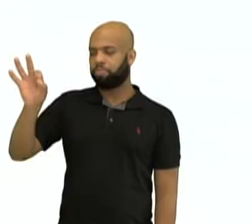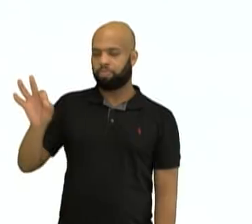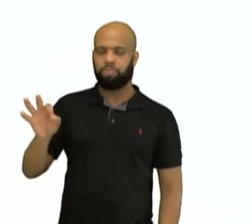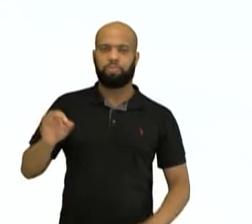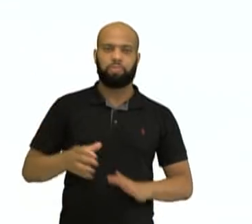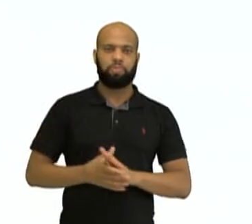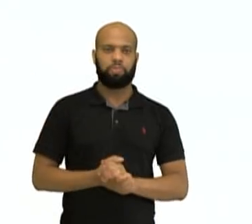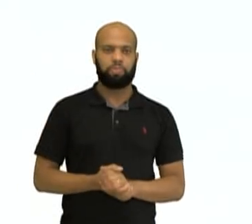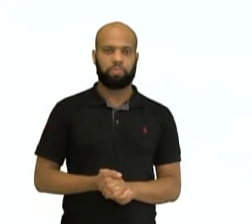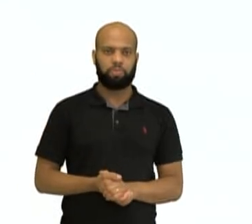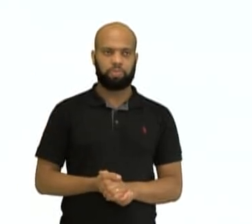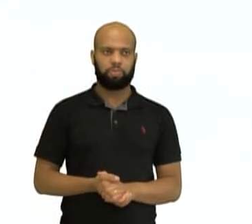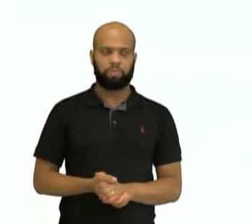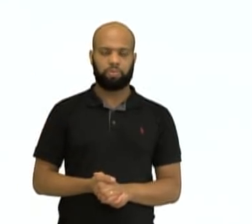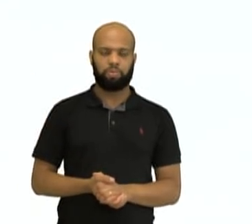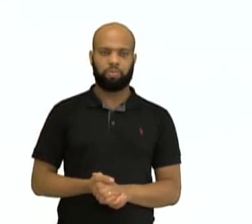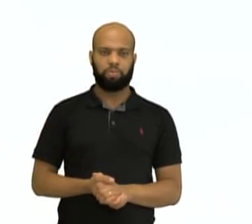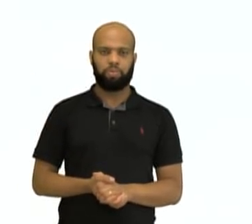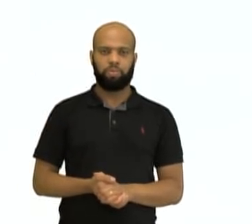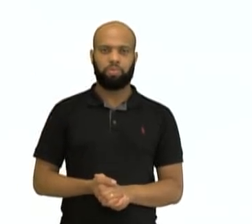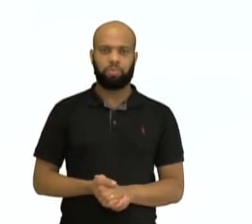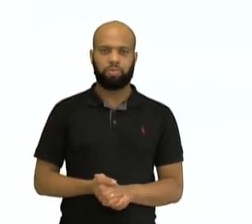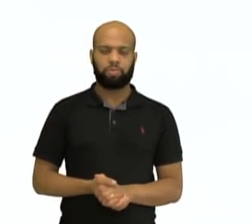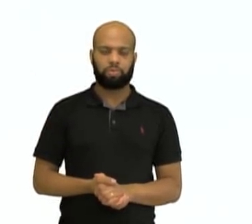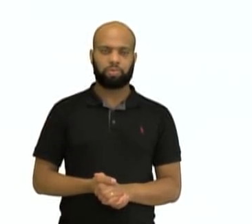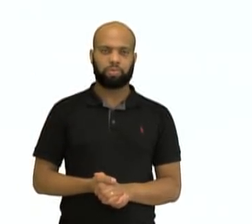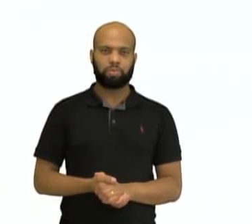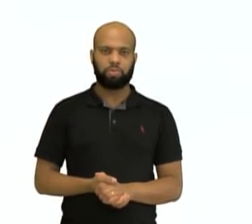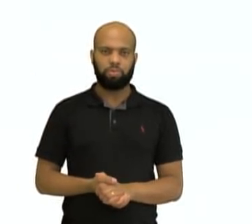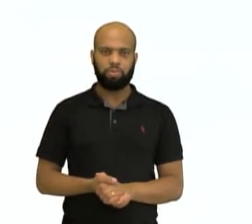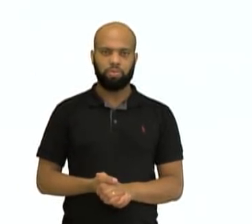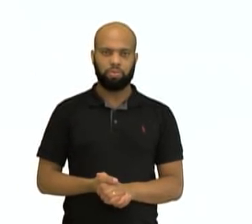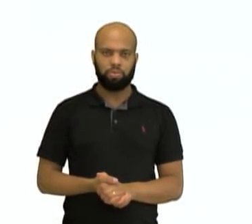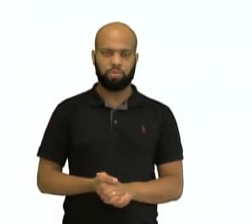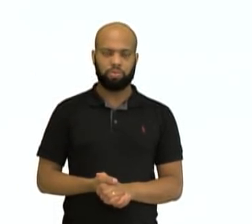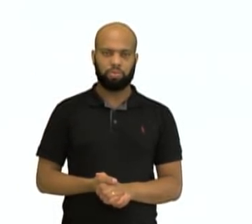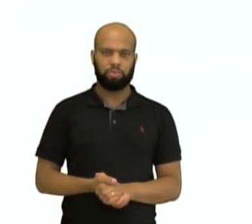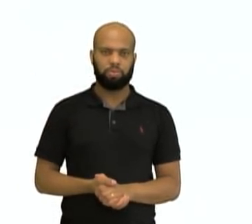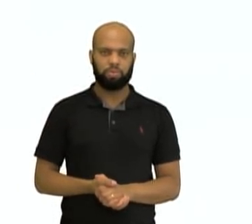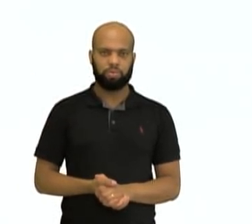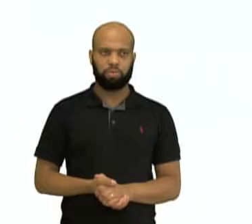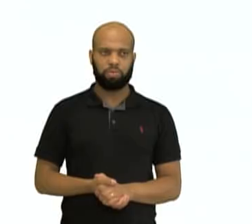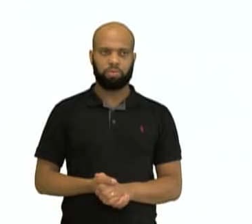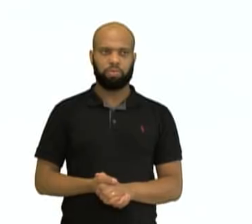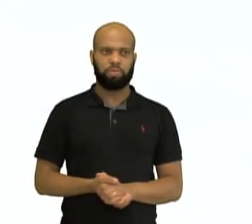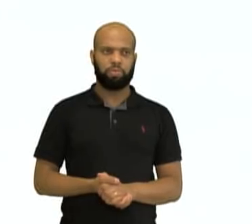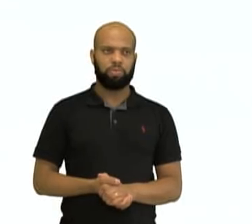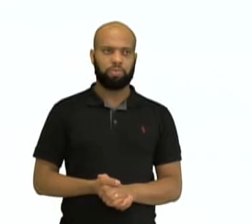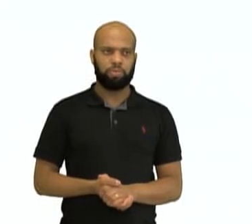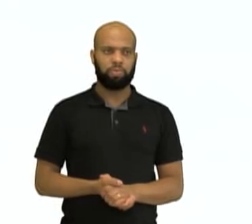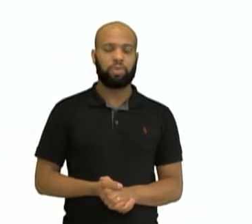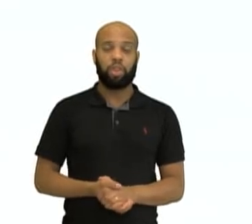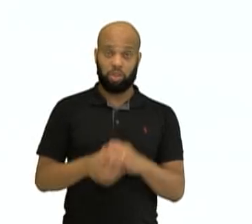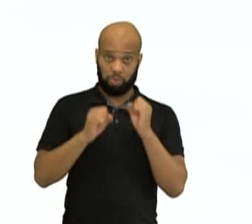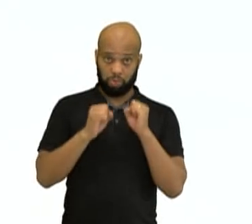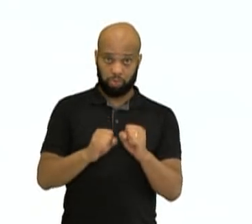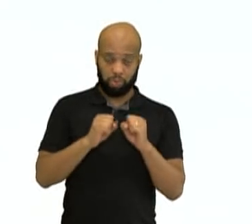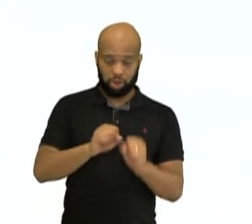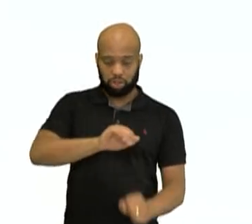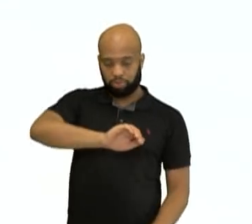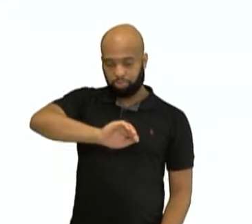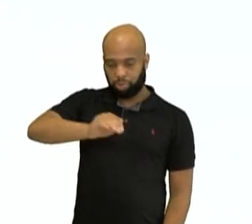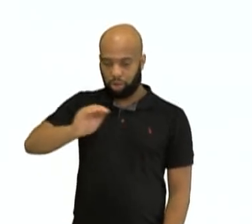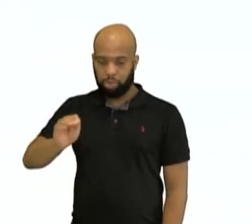0,4 vezes 100, ou deslocando a vírgula 2 casas para a direita, você tem 40%. Tá? Imagina o zero aqui no lugar, atrás do